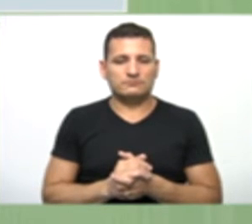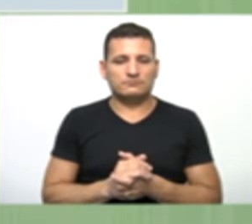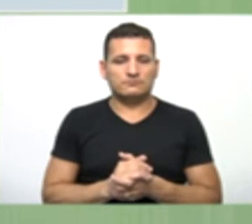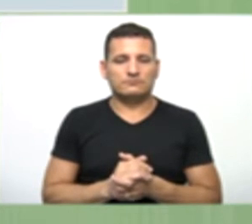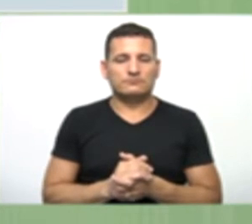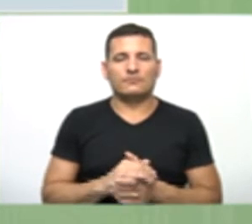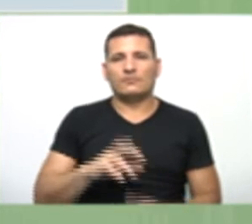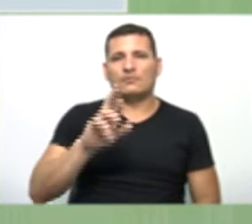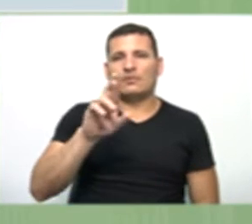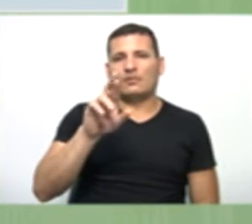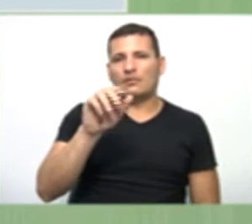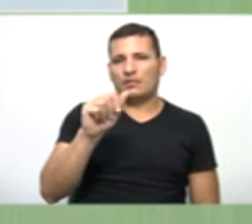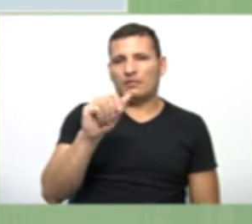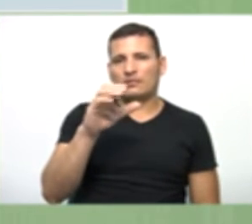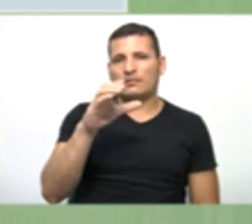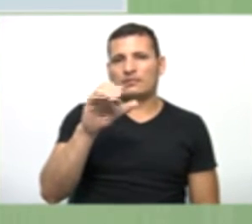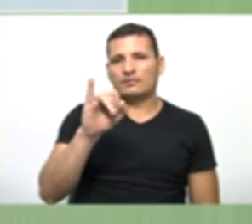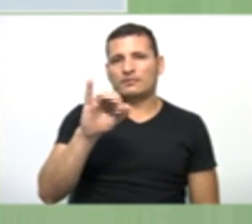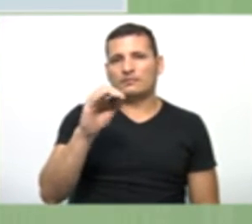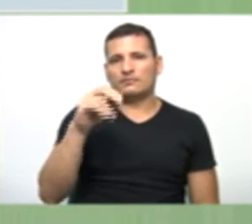racional. Faltou escrever aqui.